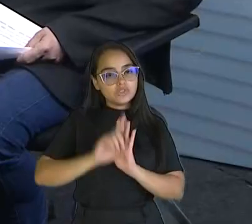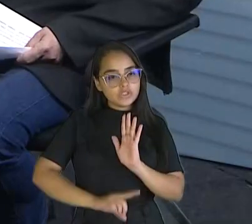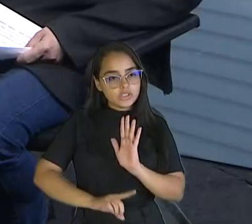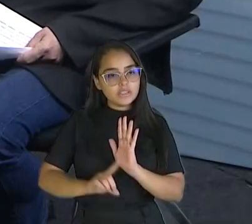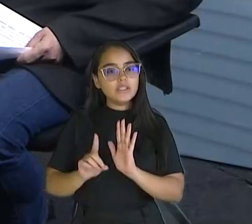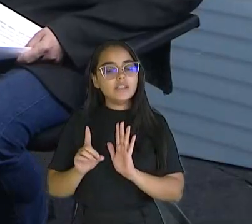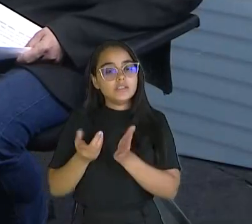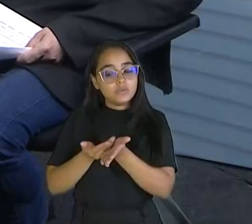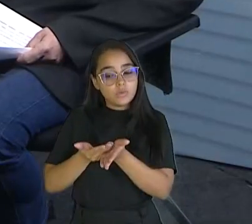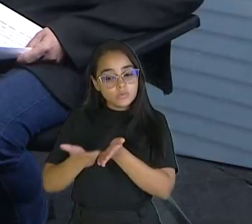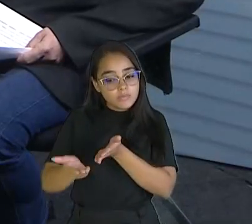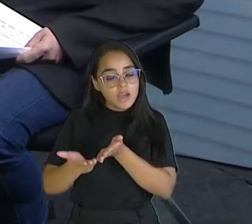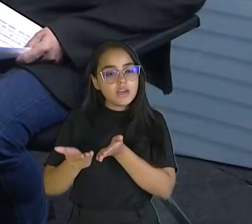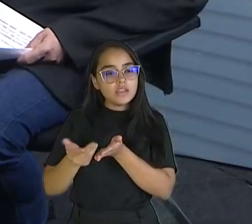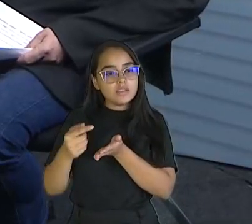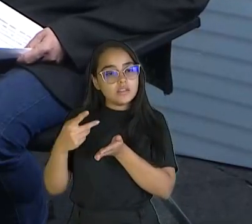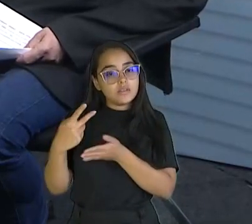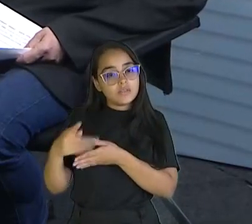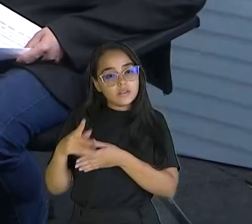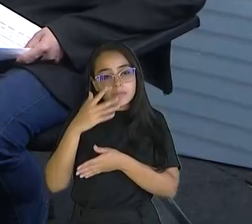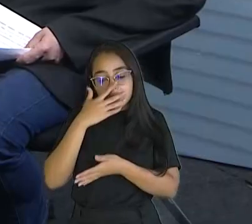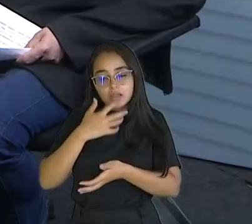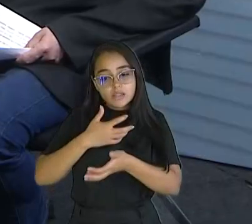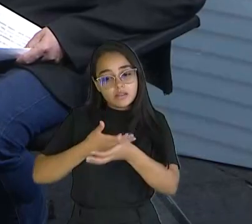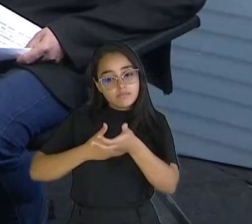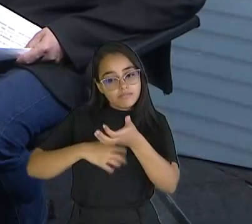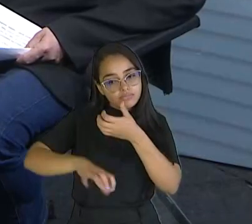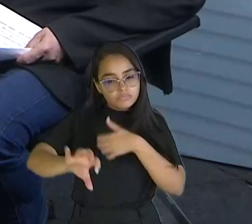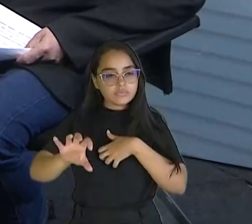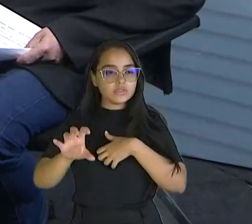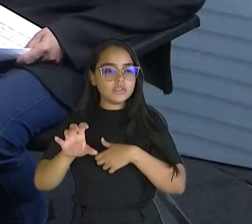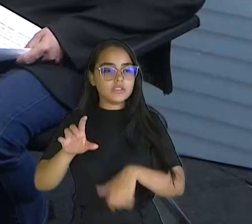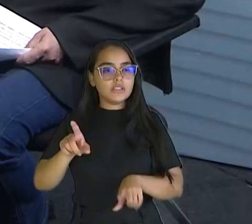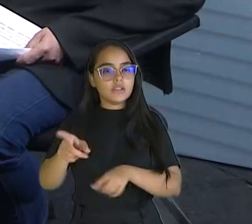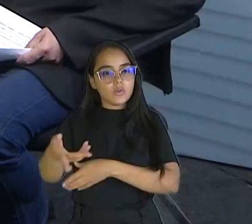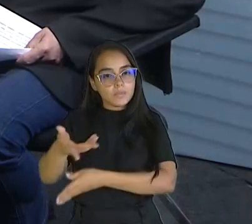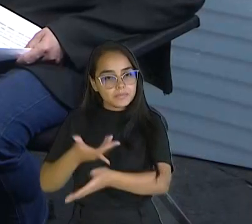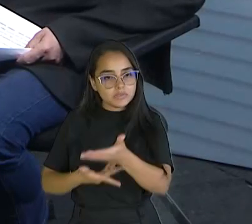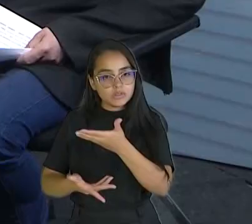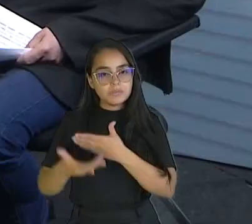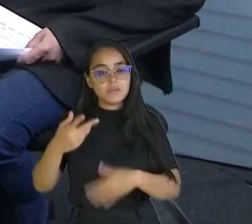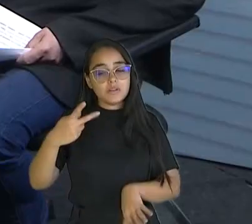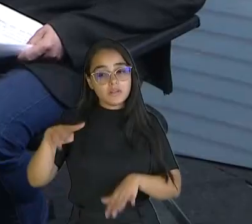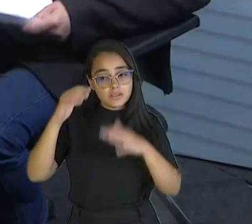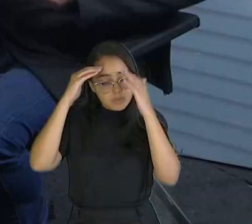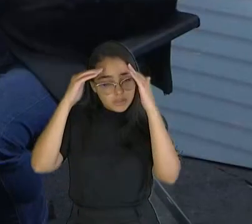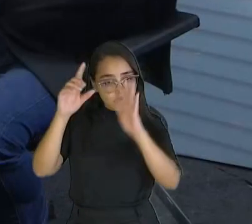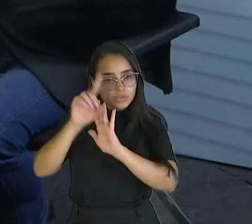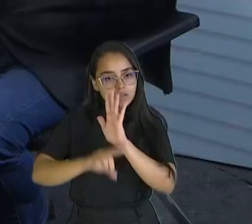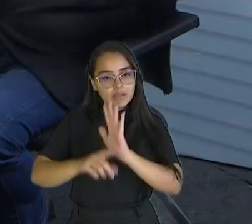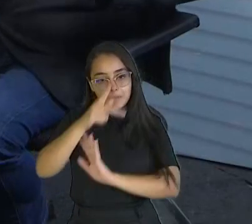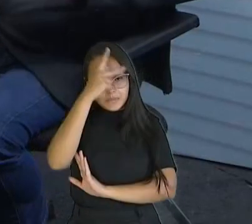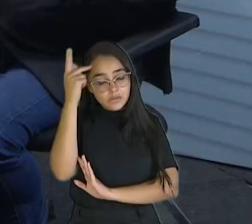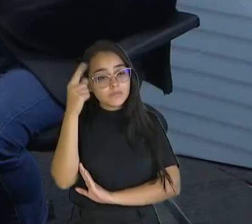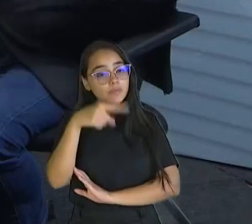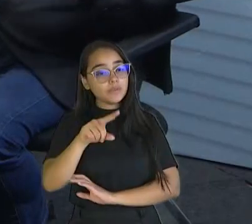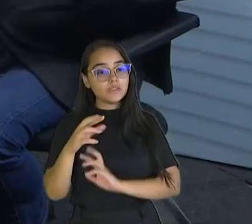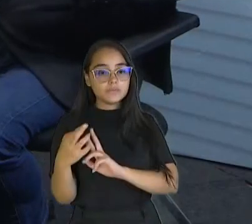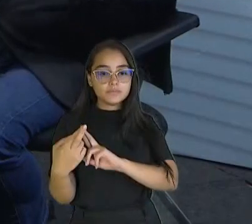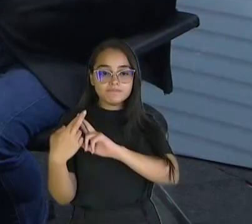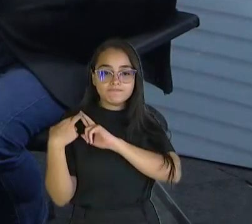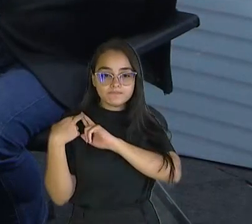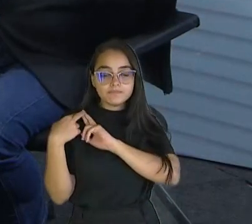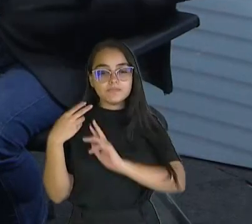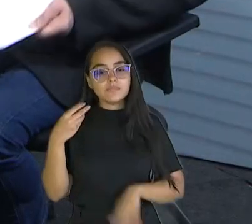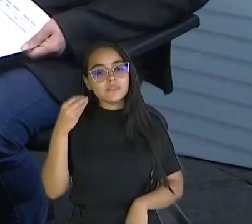começa o direito do outro. Isso é bom porque educa para a vida em sociedade, inclusive, né? E vocês, que têm essa responsabilidade de conduzir,